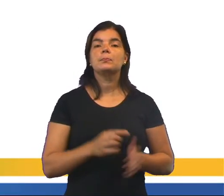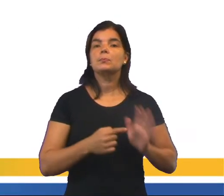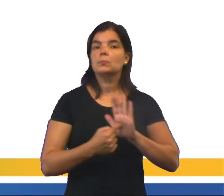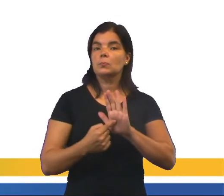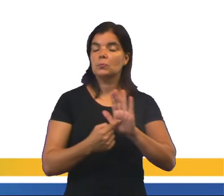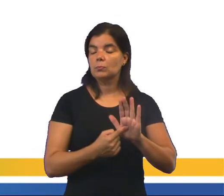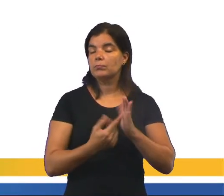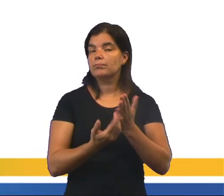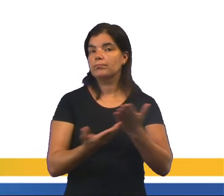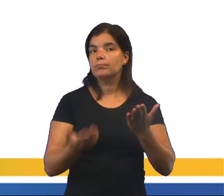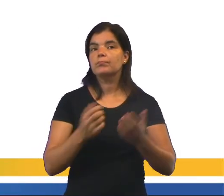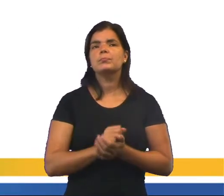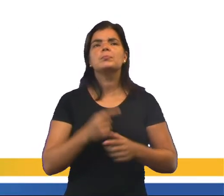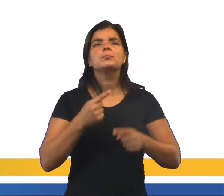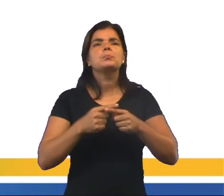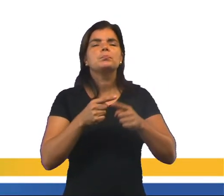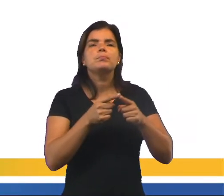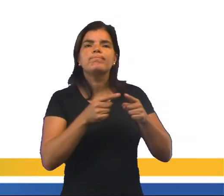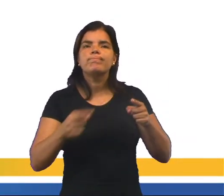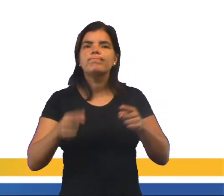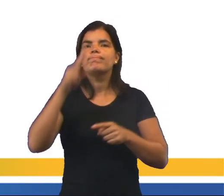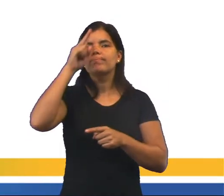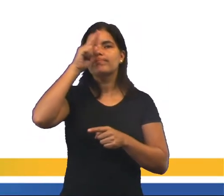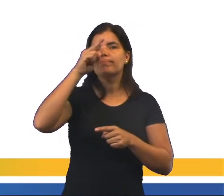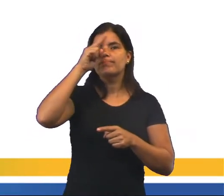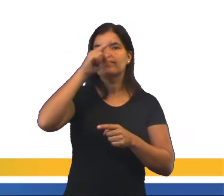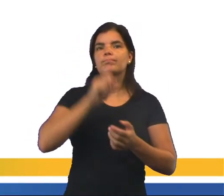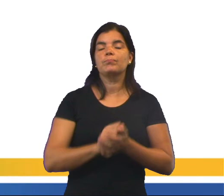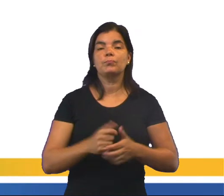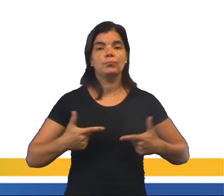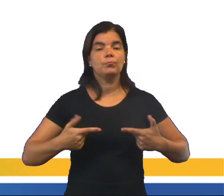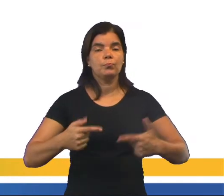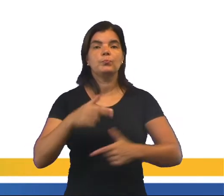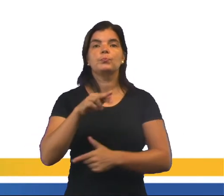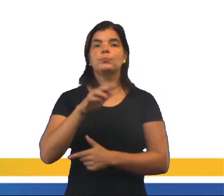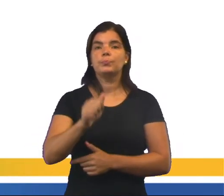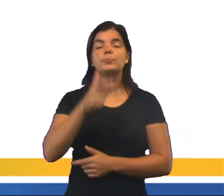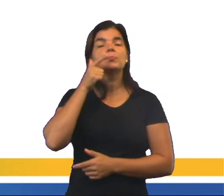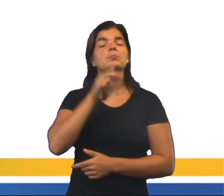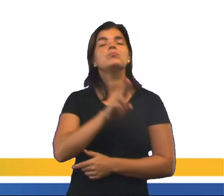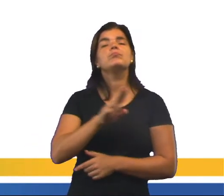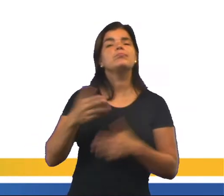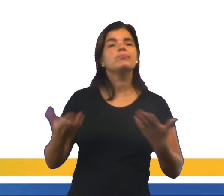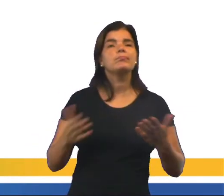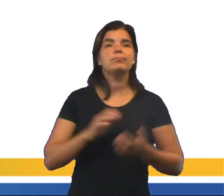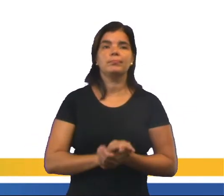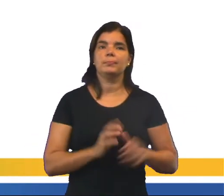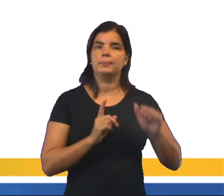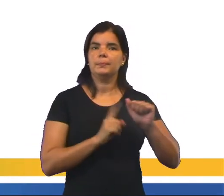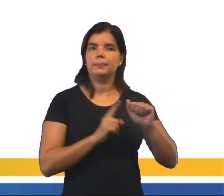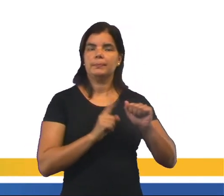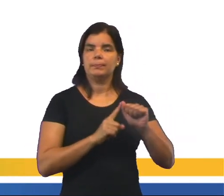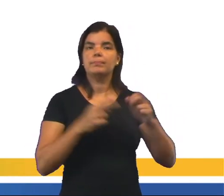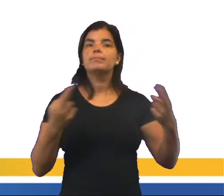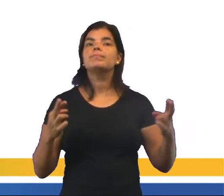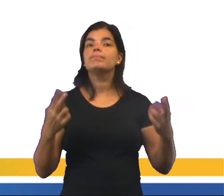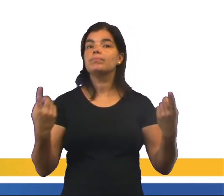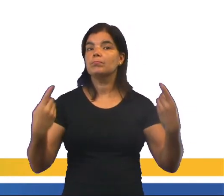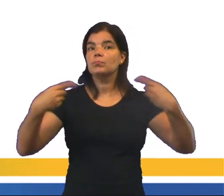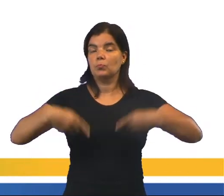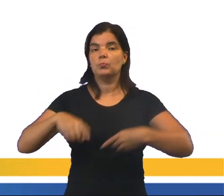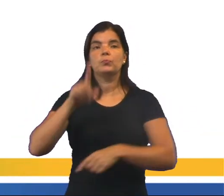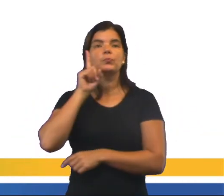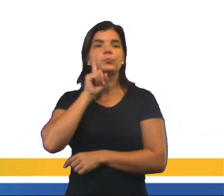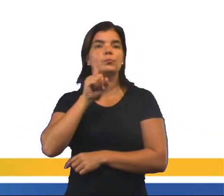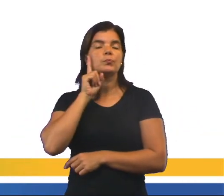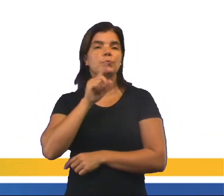trouxe a questão aqui para vocês. Por que o período histórico chamado Guerra Fria ganhou esse nome? Alternativa A. A rivalidade